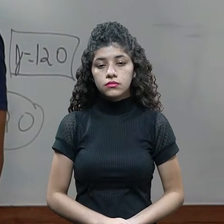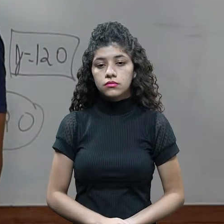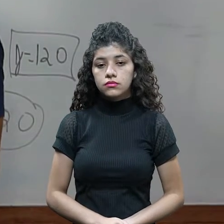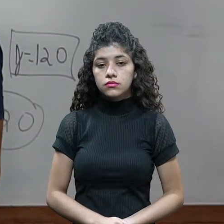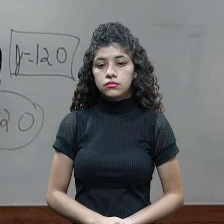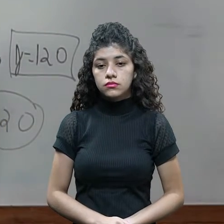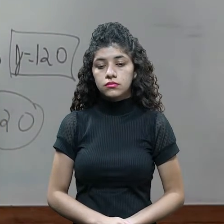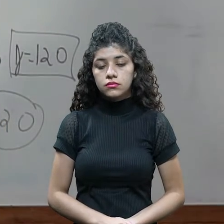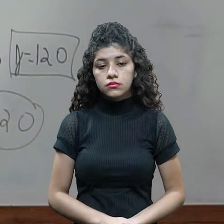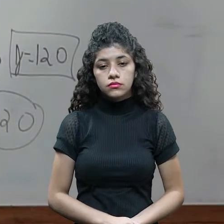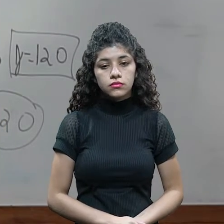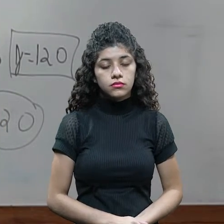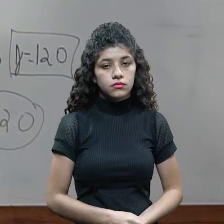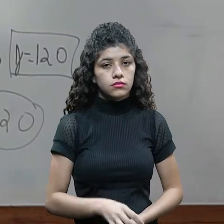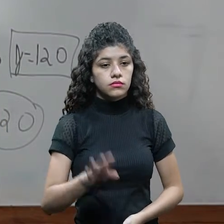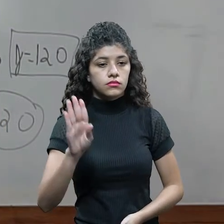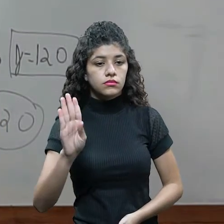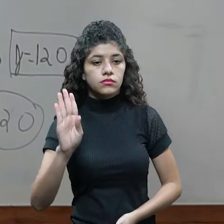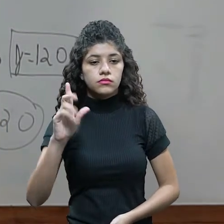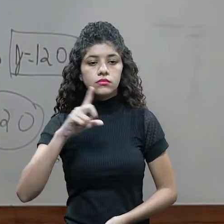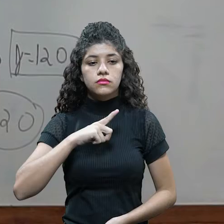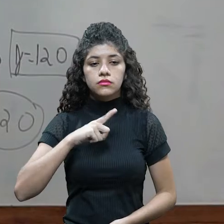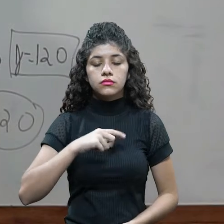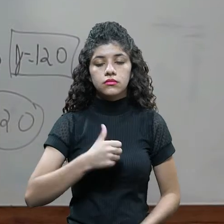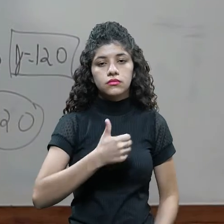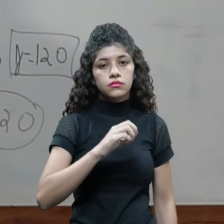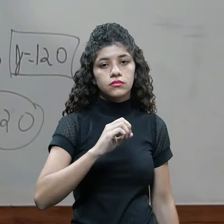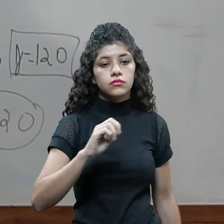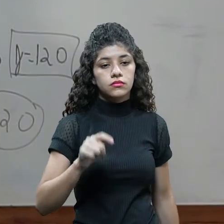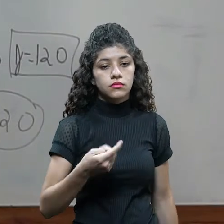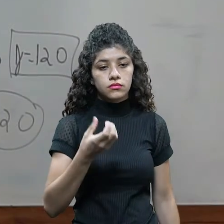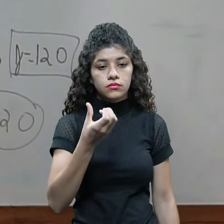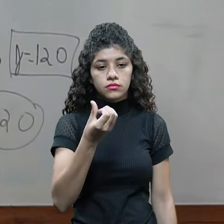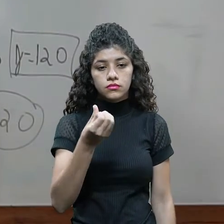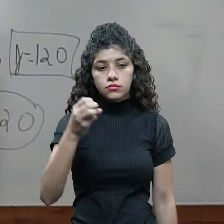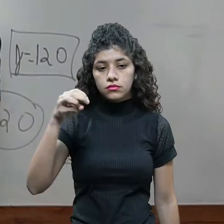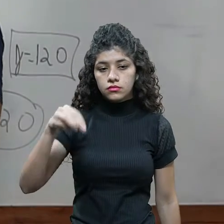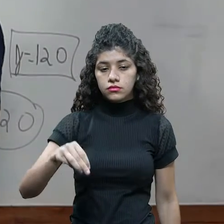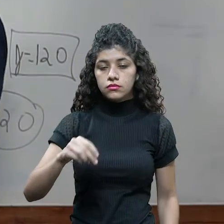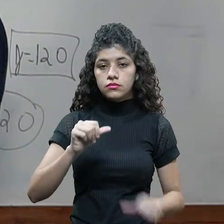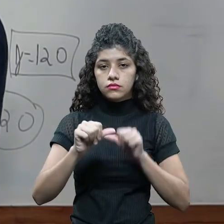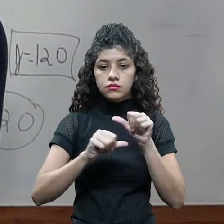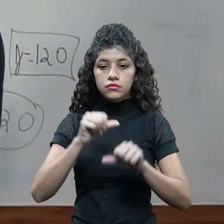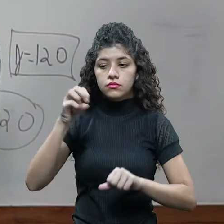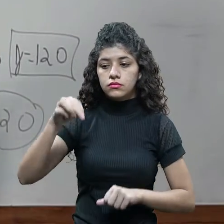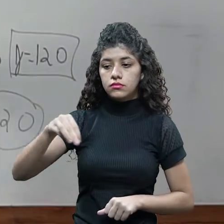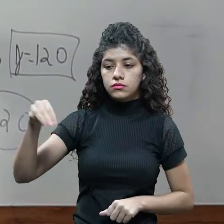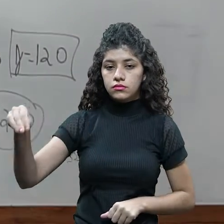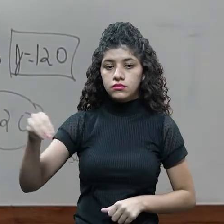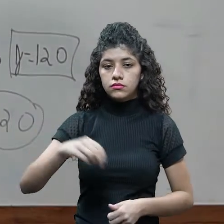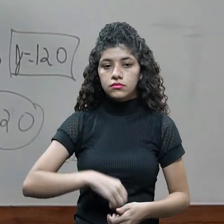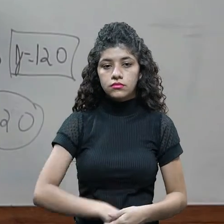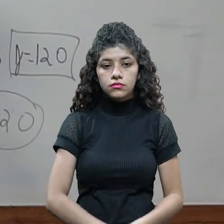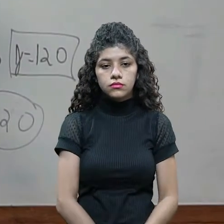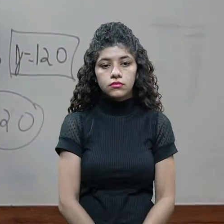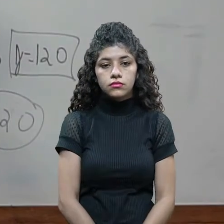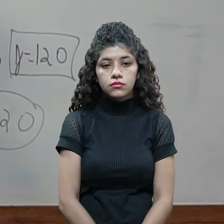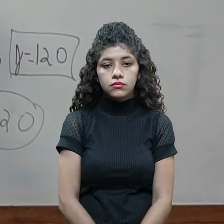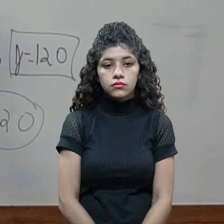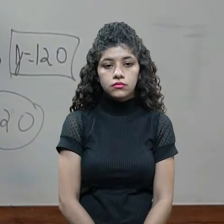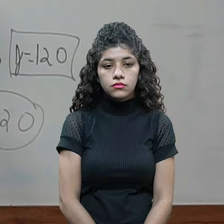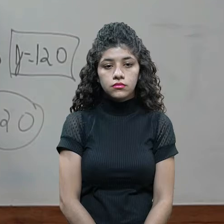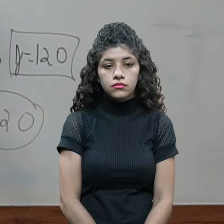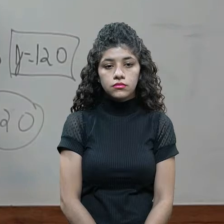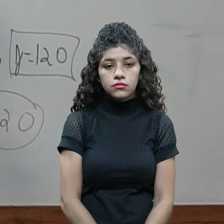meu destino. Na letra B, eu tenho 10,6 metros para transformar em milímetro. Olha bem aqui, ó,